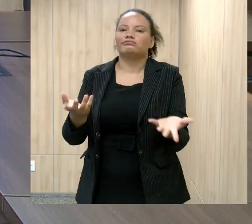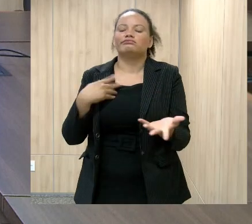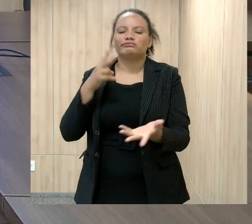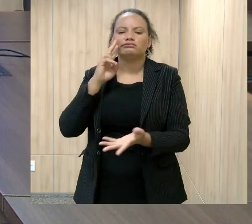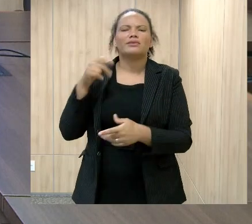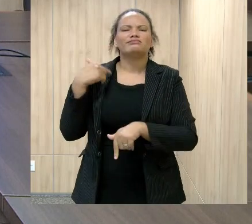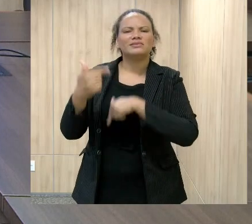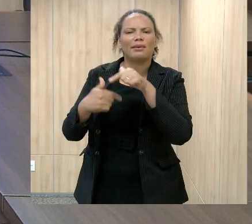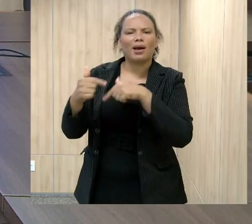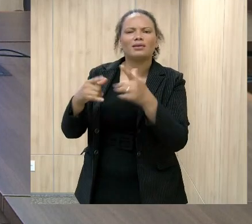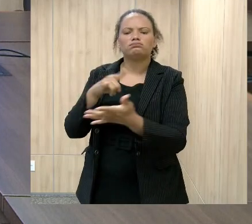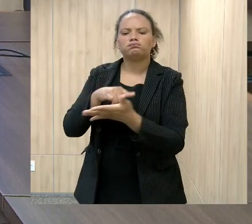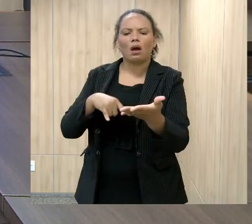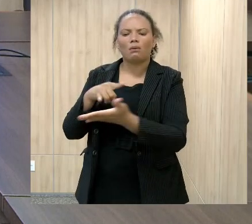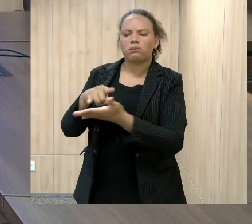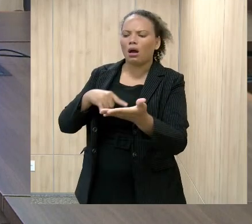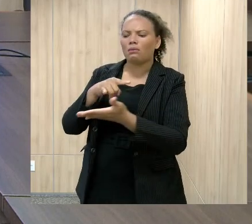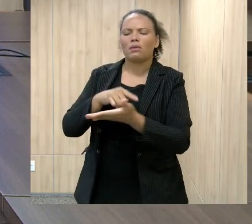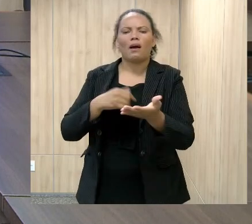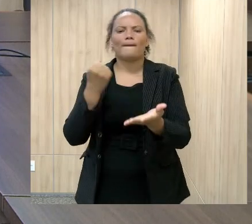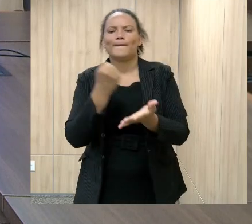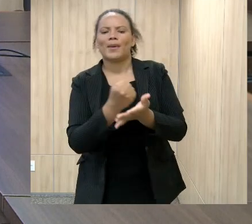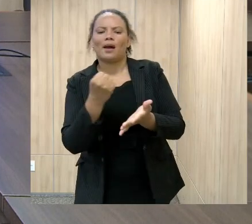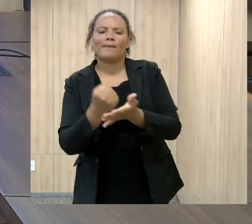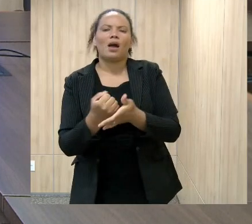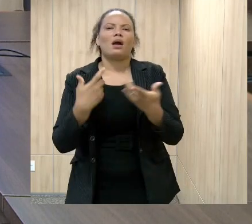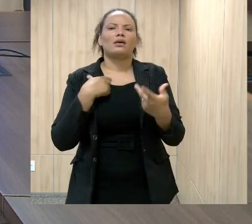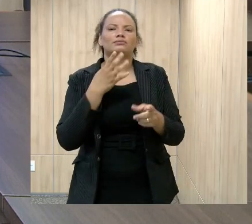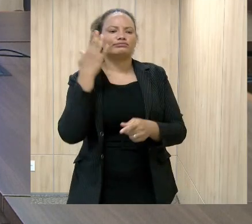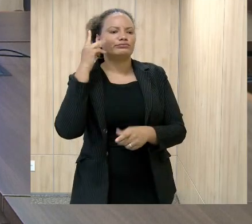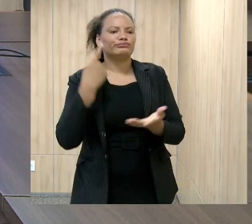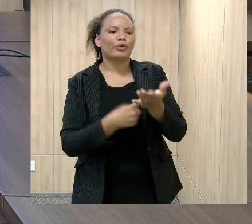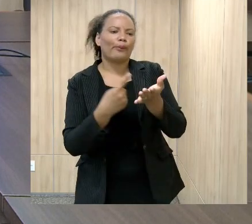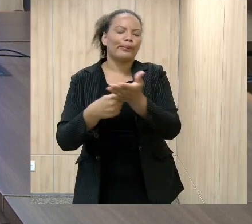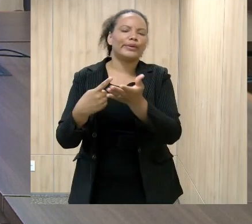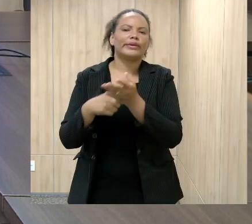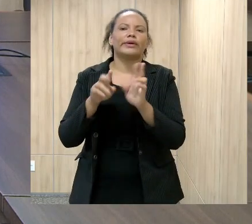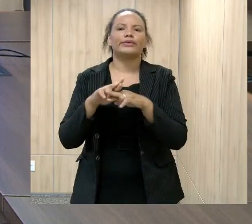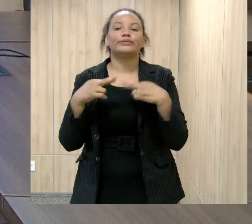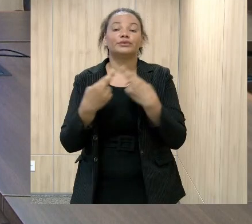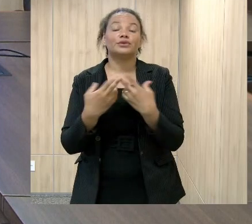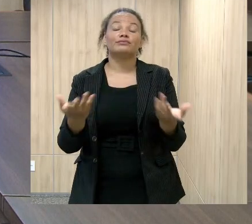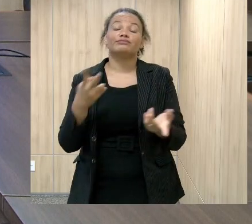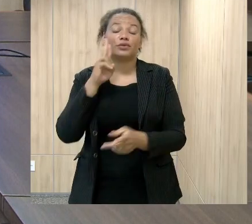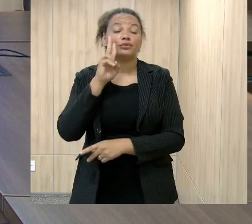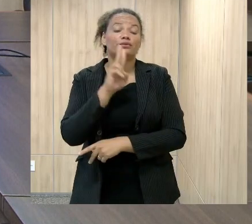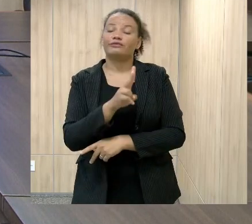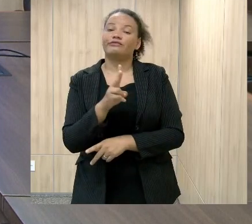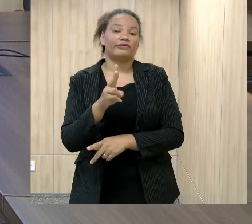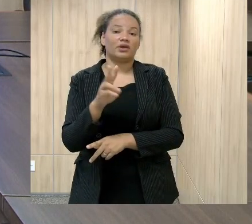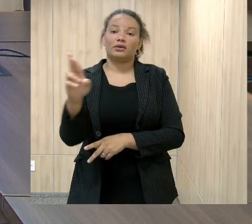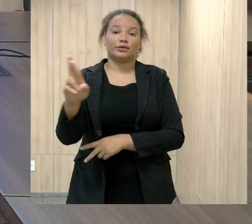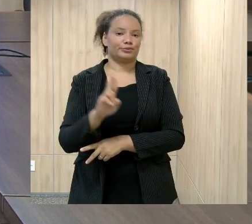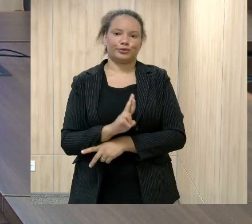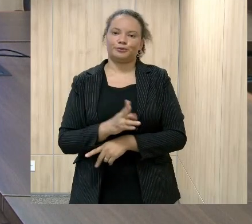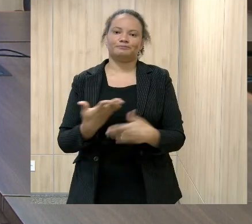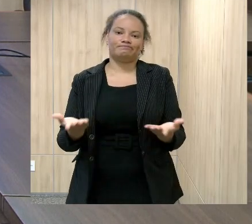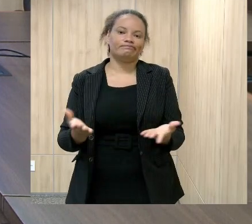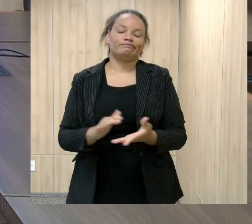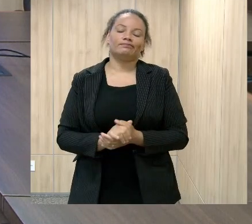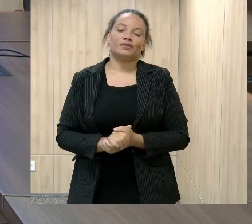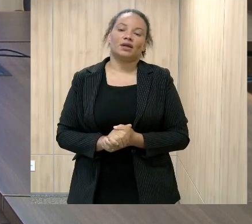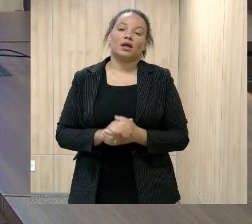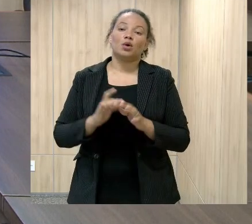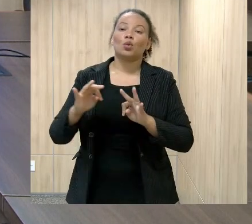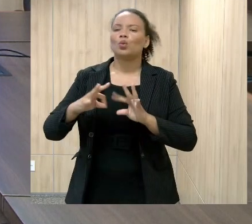para tanto tempo para ficar fazendo documento para ficar brigando pra marcar reunião fazer isso fazer aquilo audiência pública e a gente não vê muito resultado mas